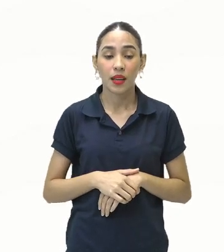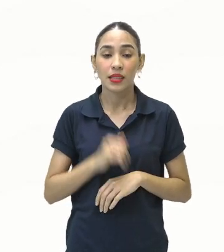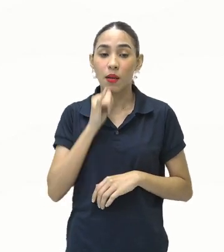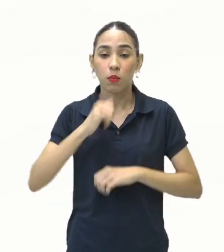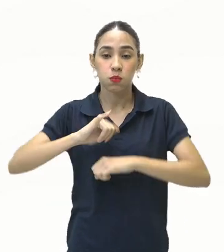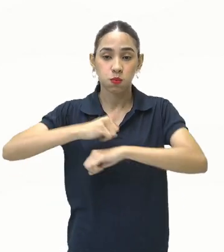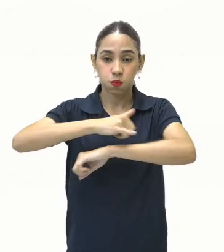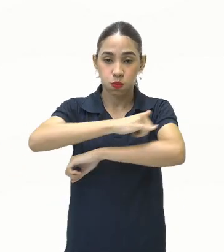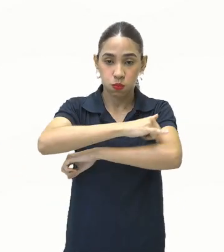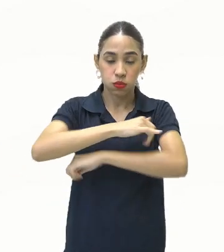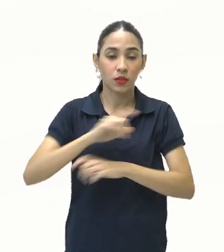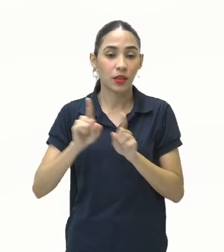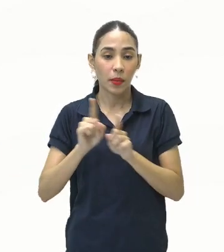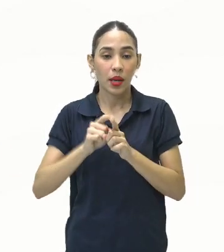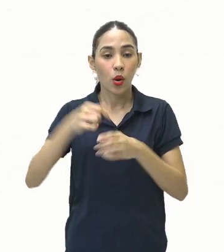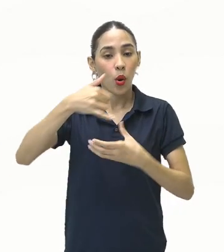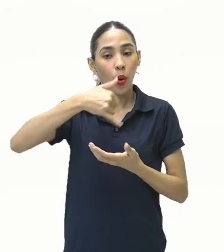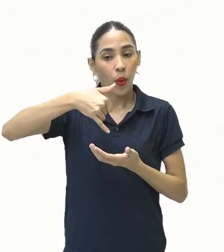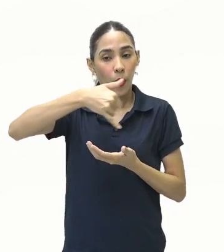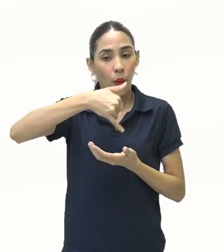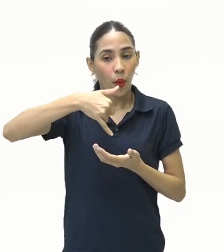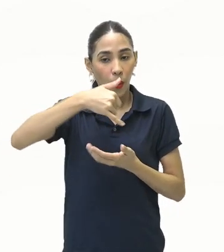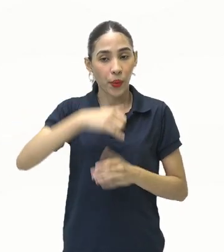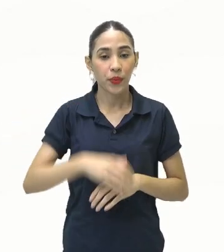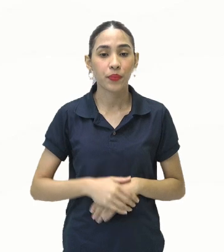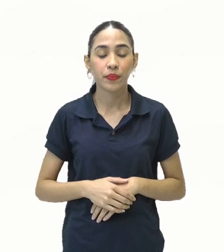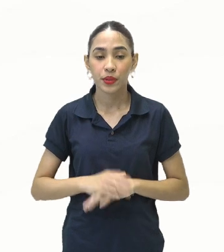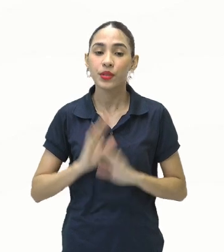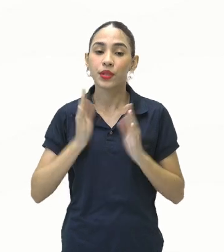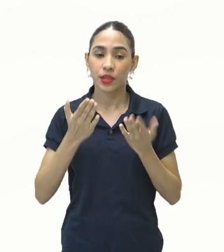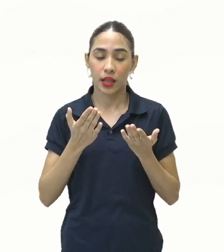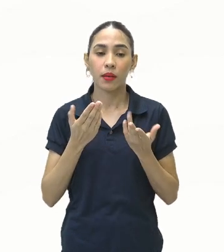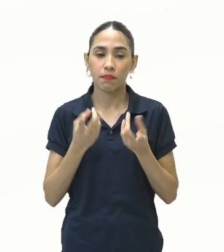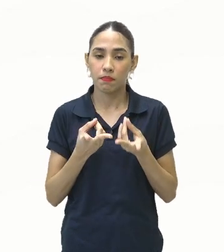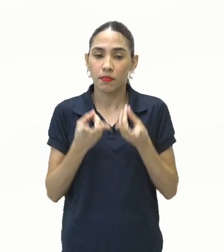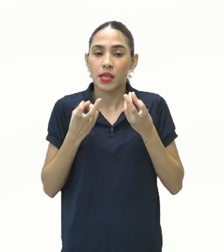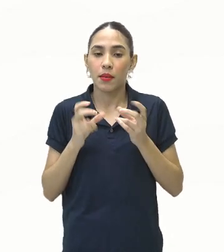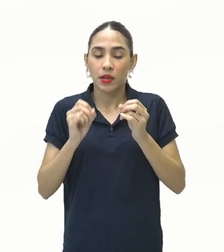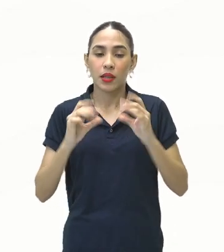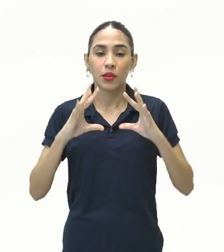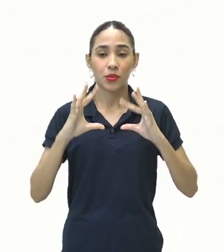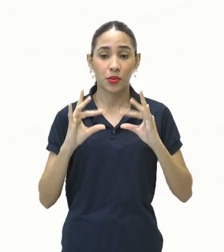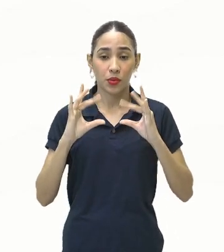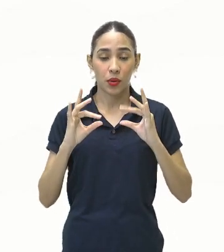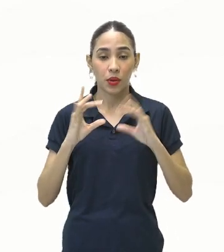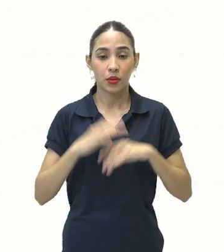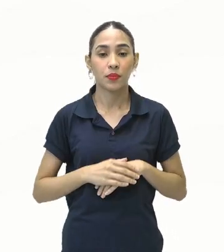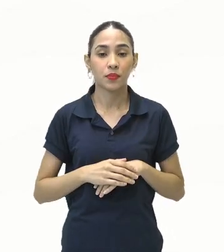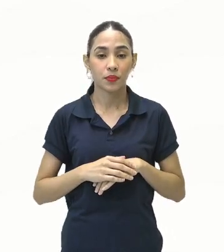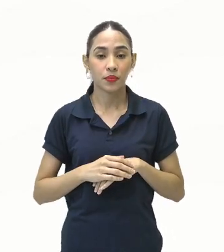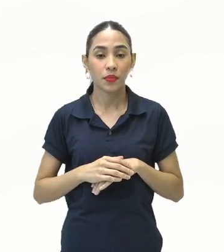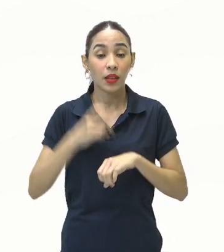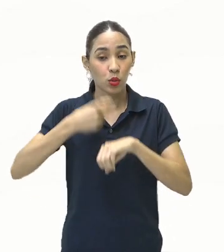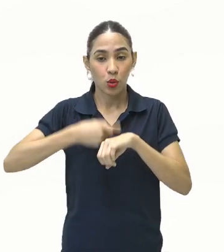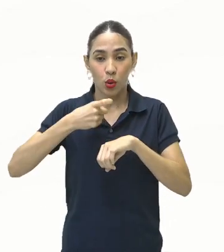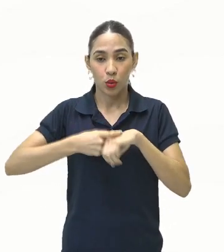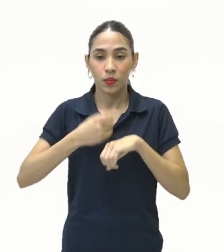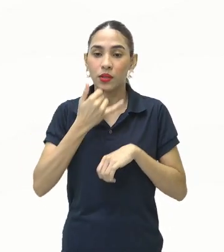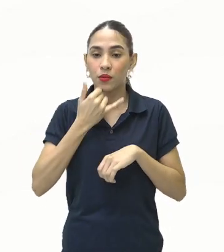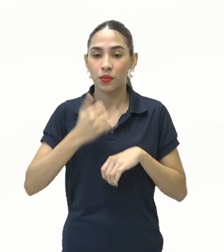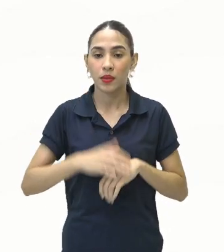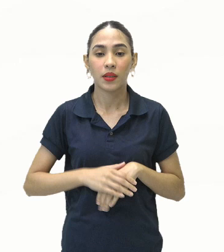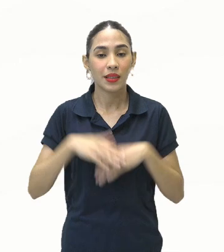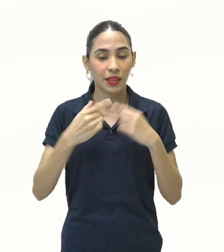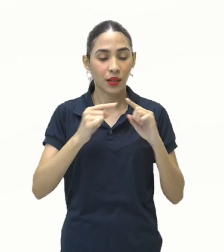gorduras, óleos, né? A gordura a gente já consegue ver ela como um sólido. Então a cadeia delas é